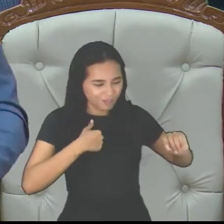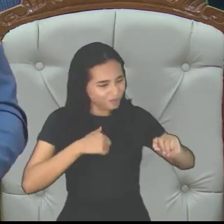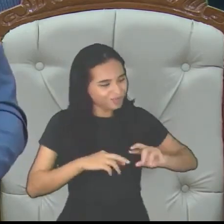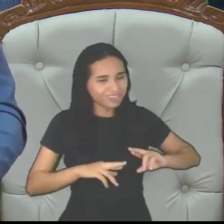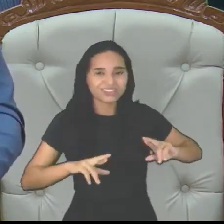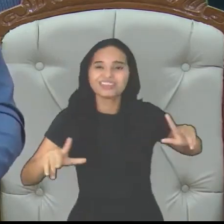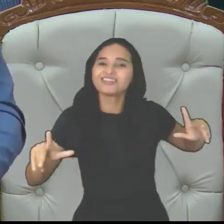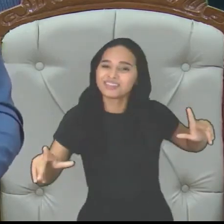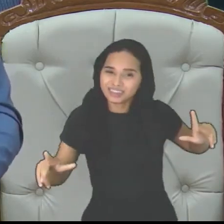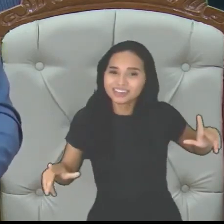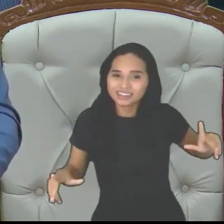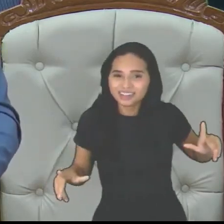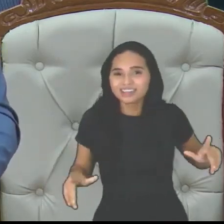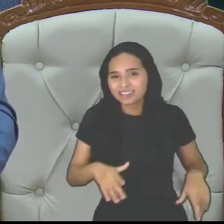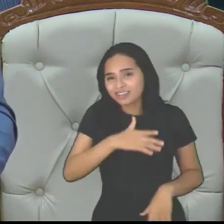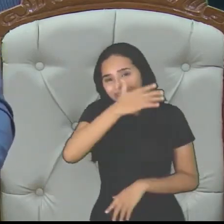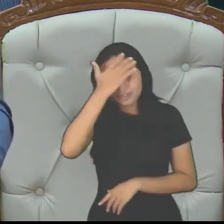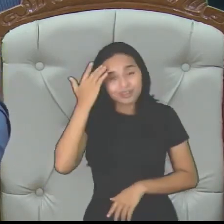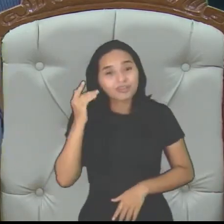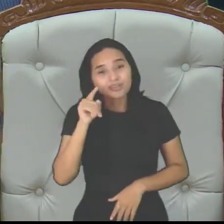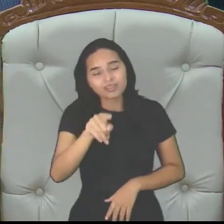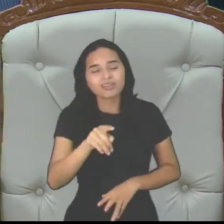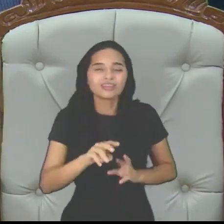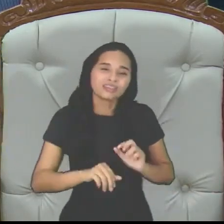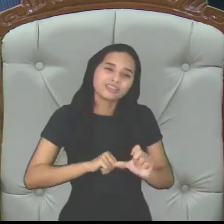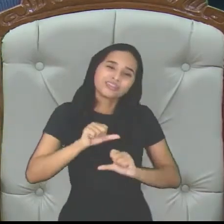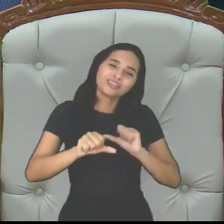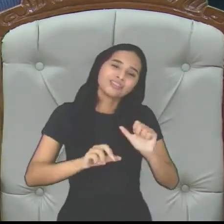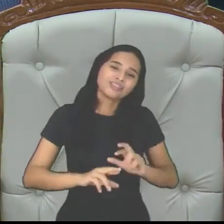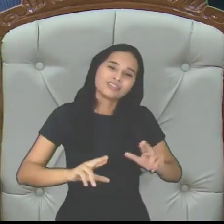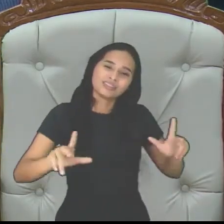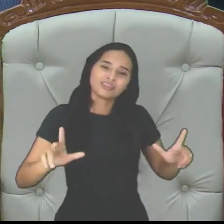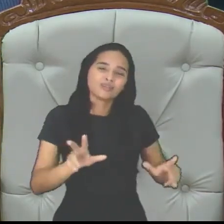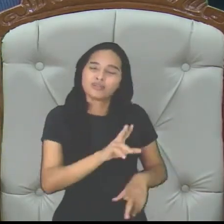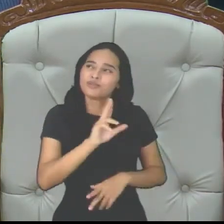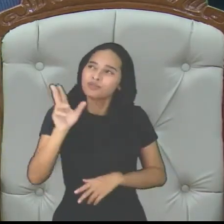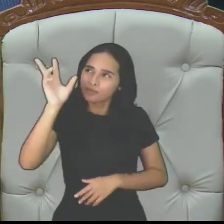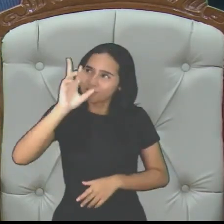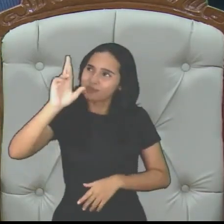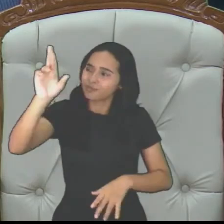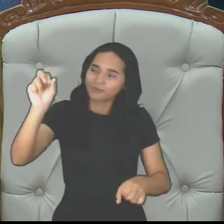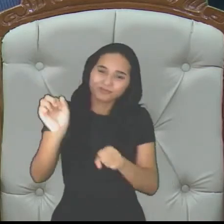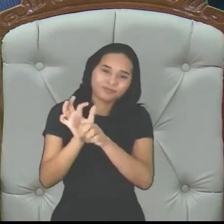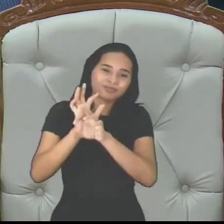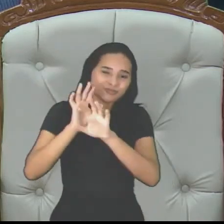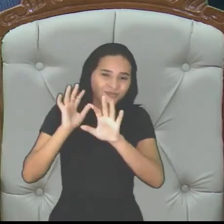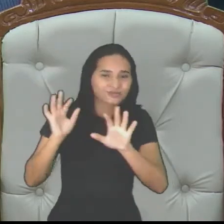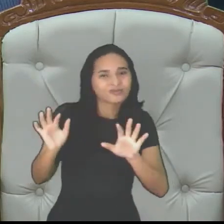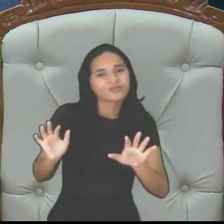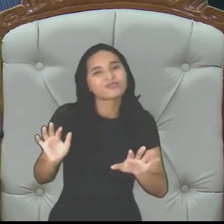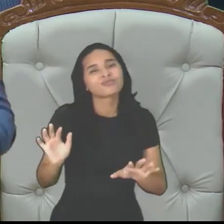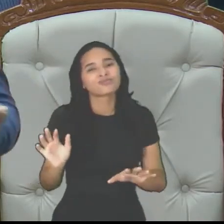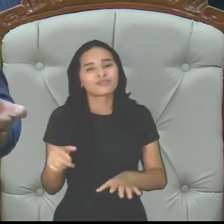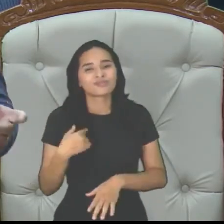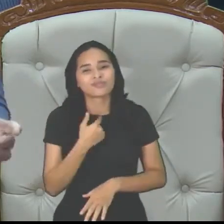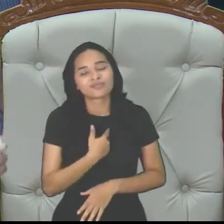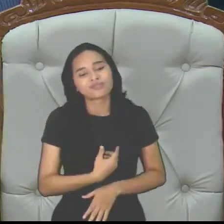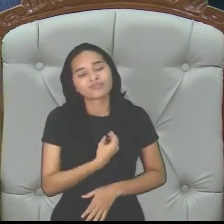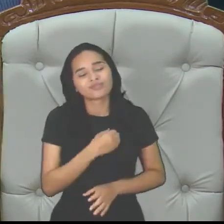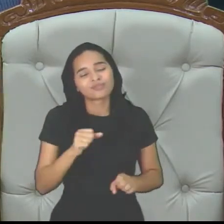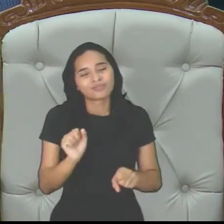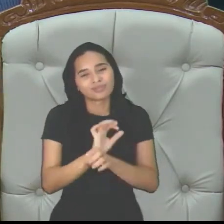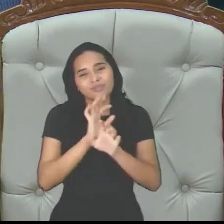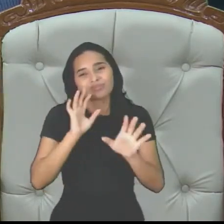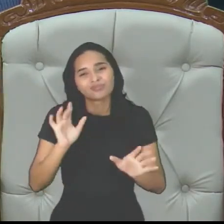diferente, que você é uma pessoa transformada e que o nome do Senhor seja glorificado em nossa vida. Glórias